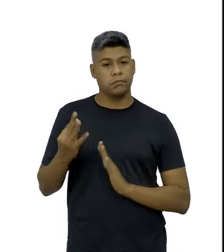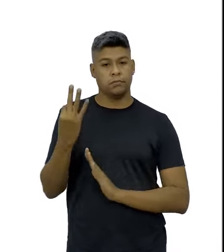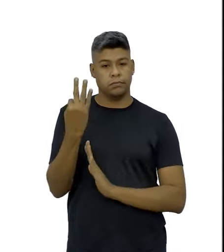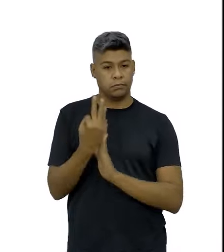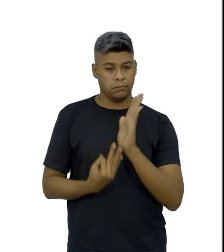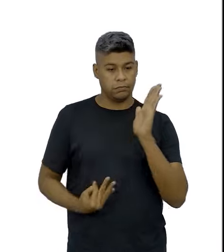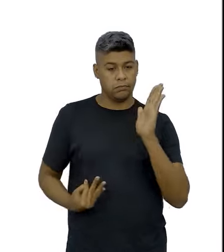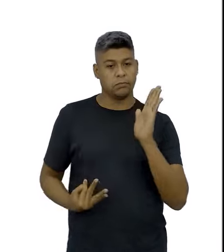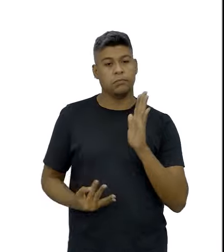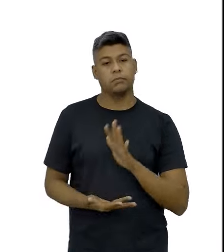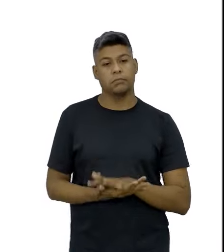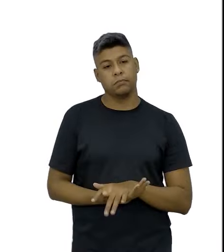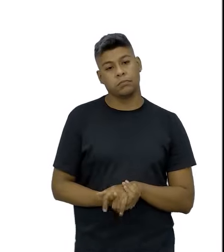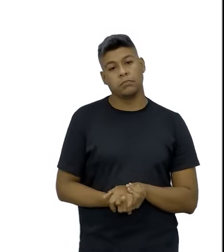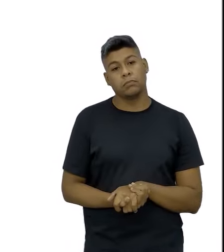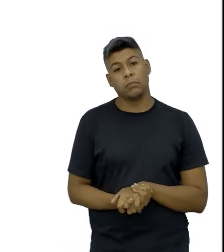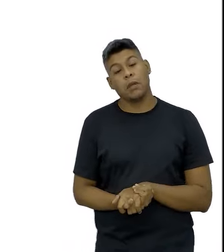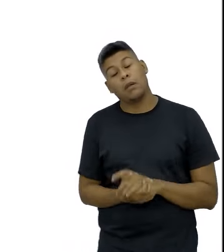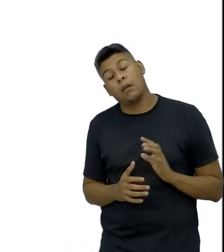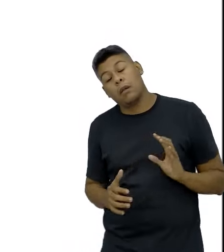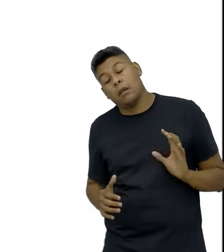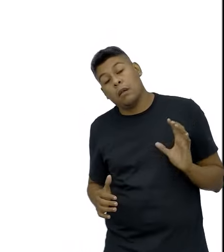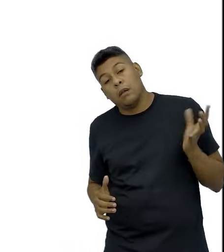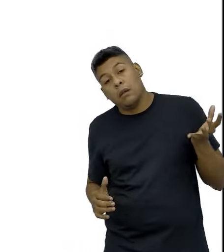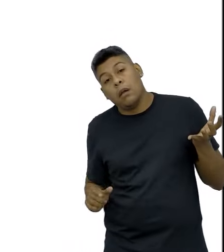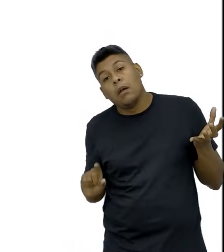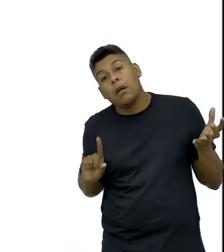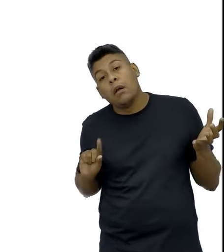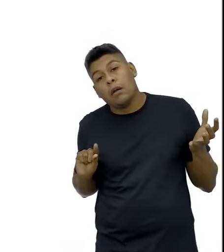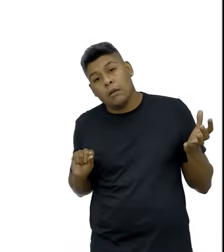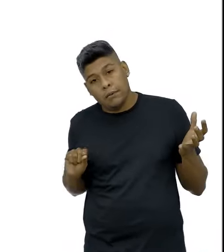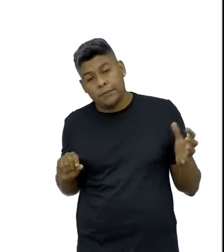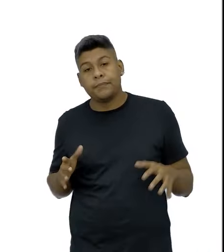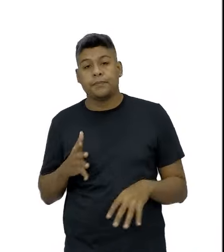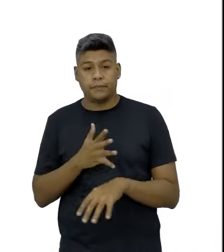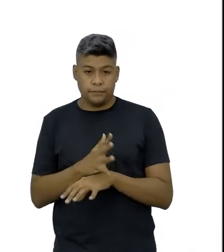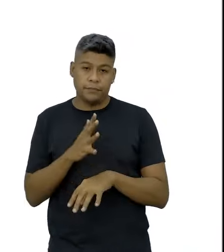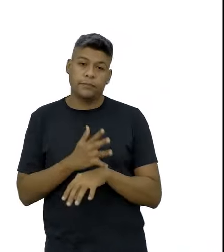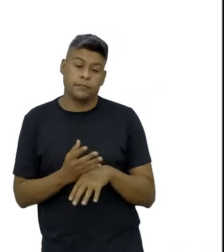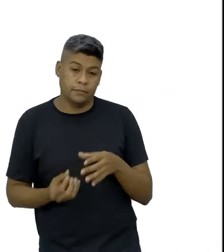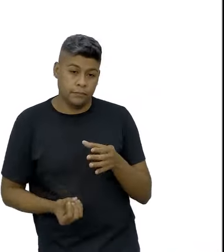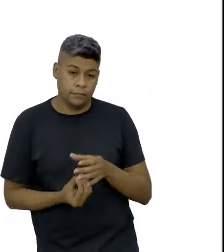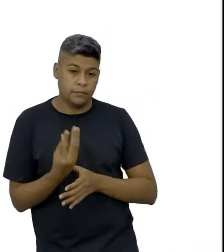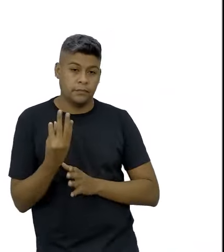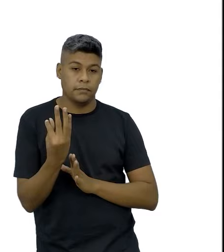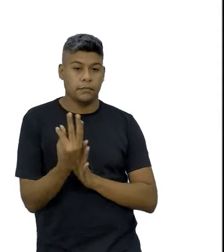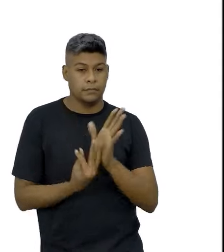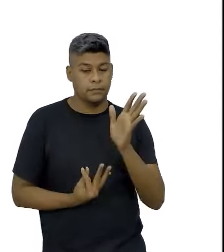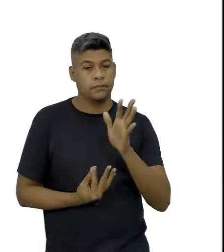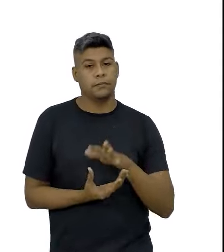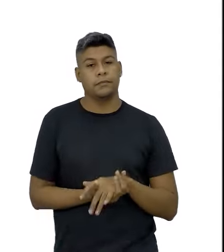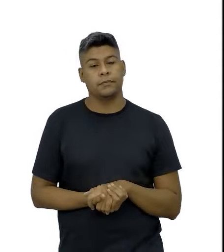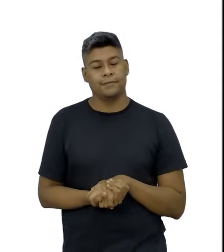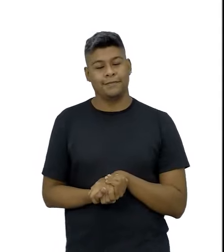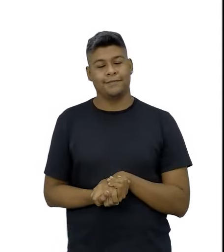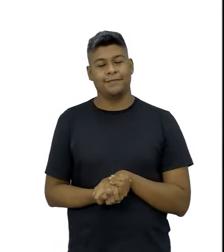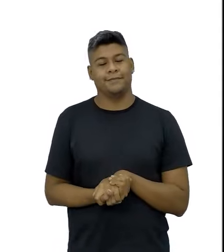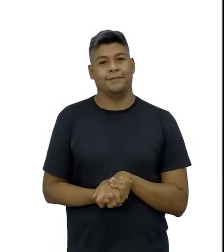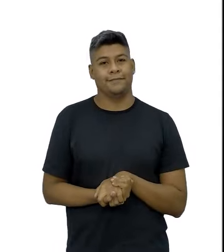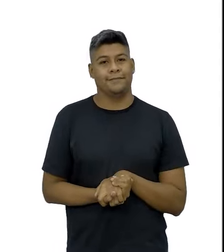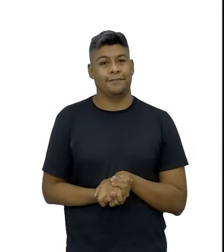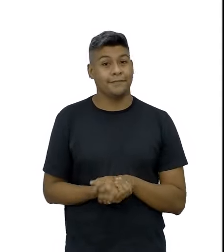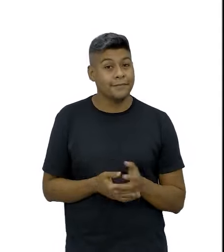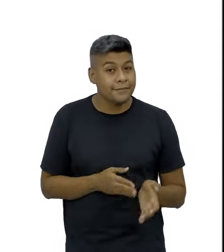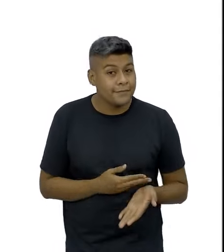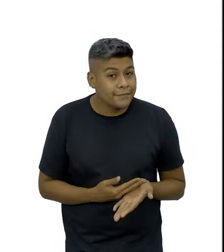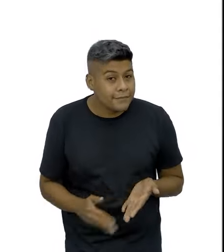em palavras somente pode ocorrer naturalmente em práticas de produção textual. E esse trabalho, ele